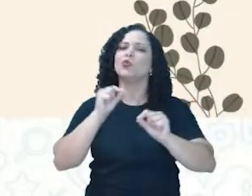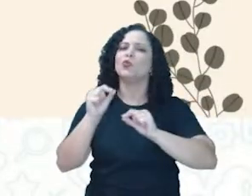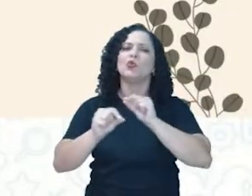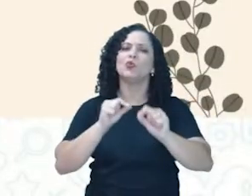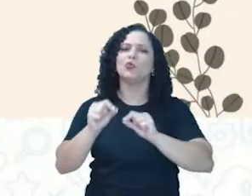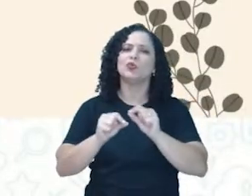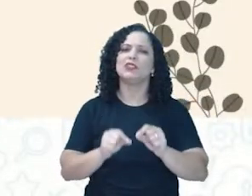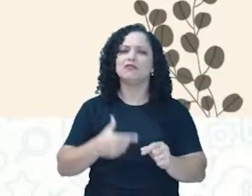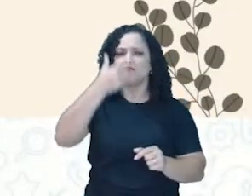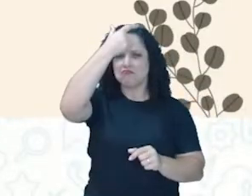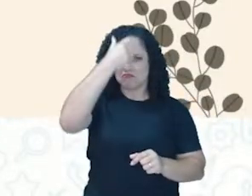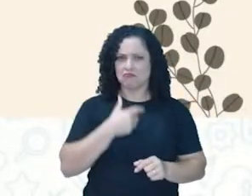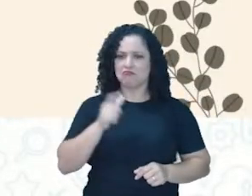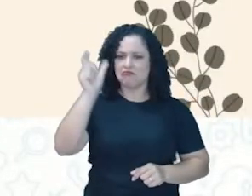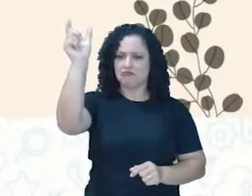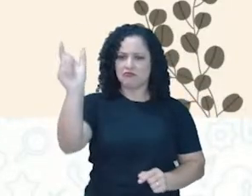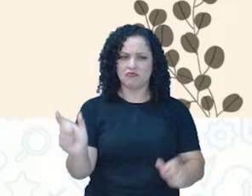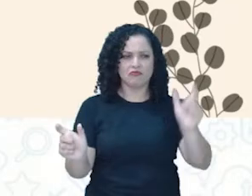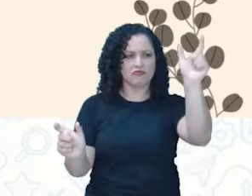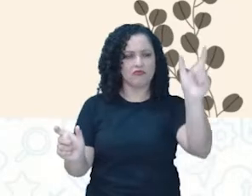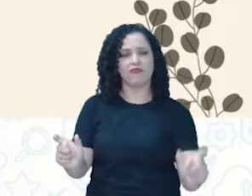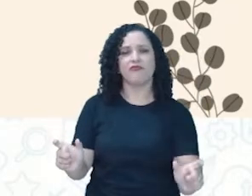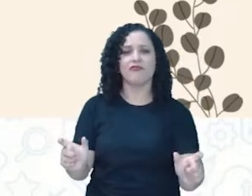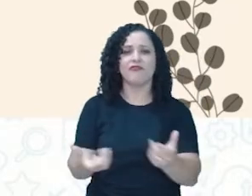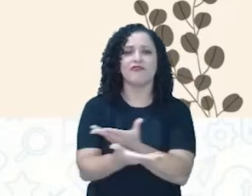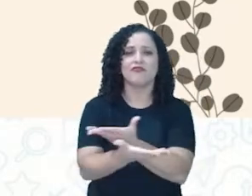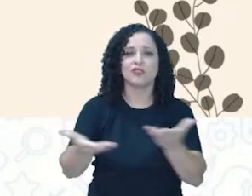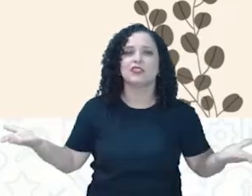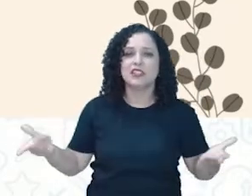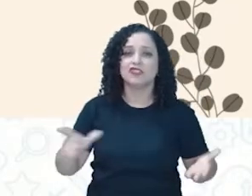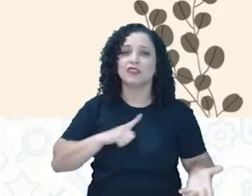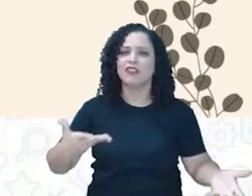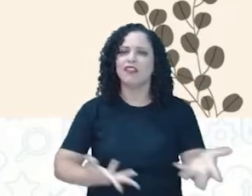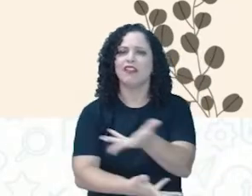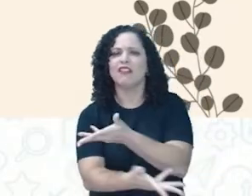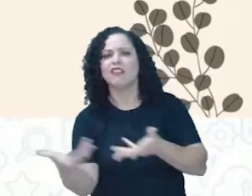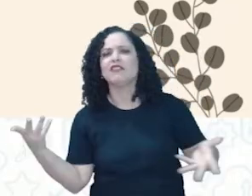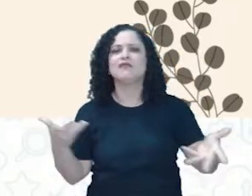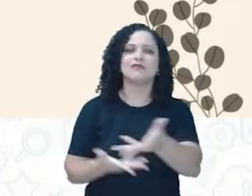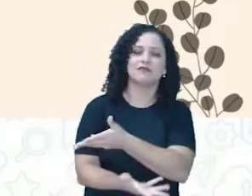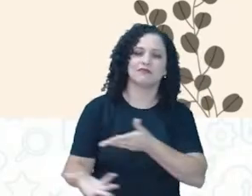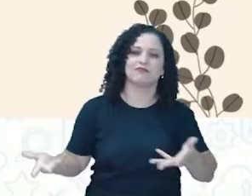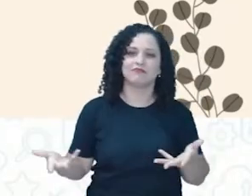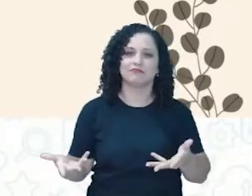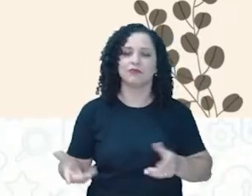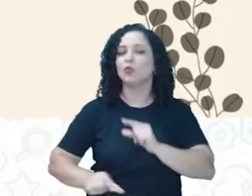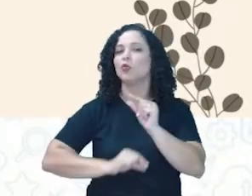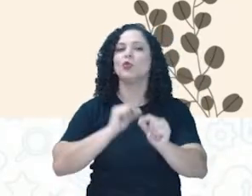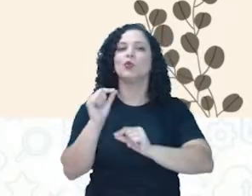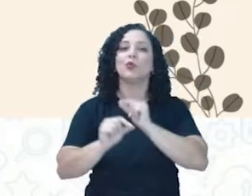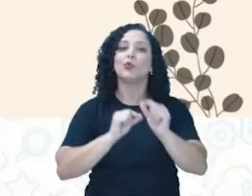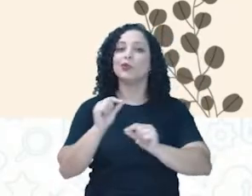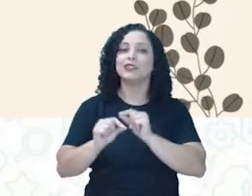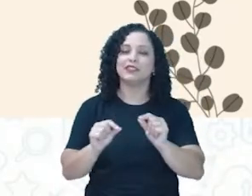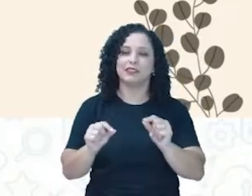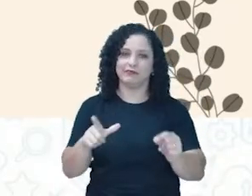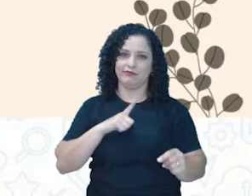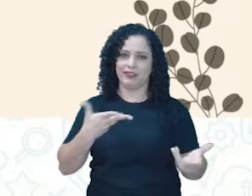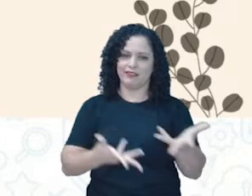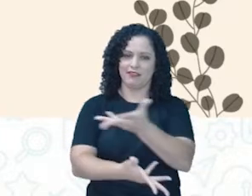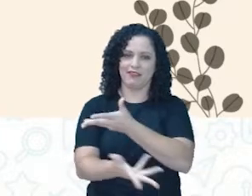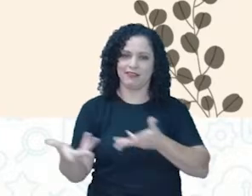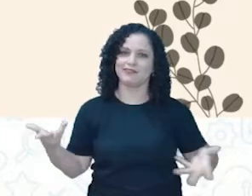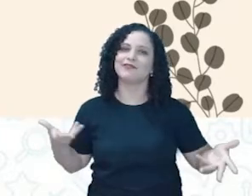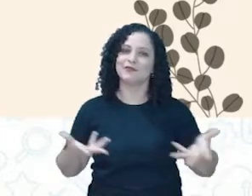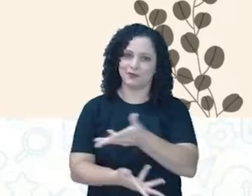você tem a ver com isso, né? O que é que nós, né, indivíduos, seres humanos, temos a ver com